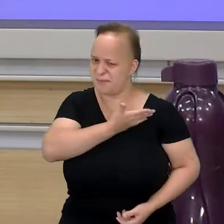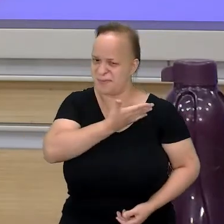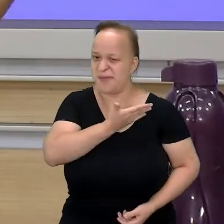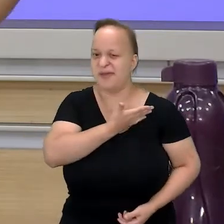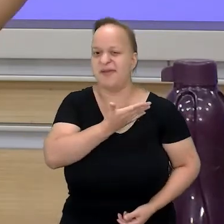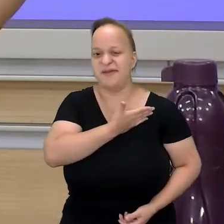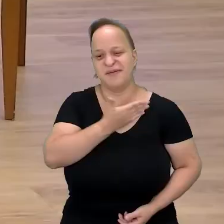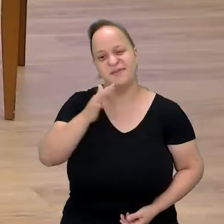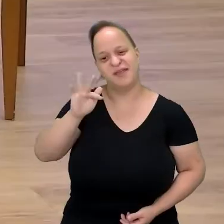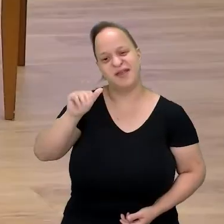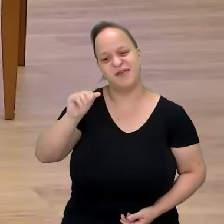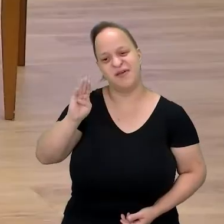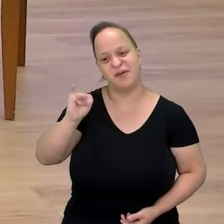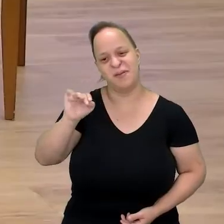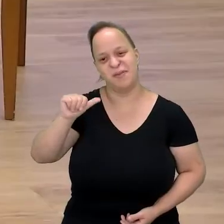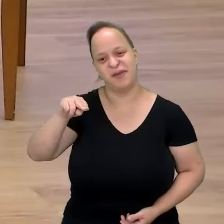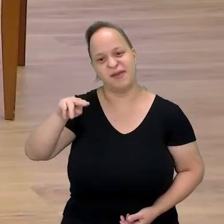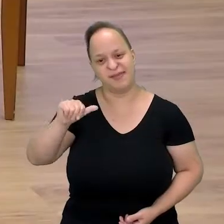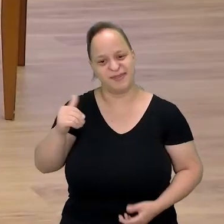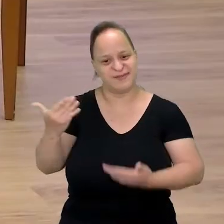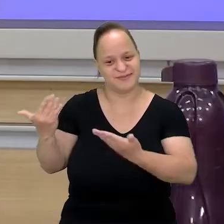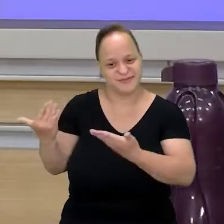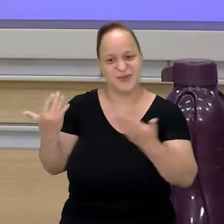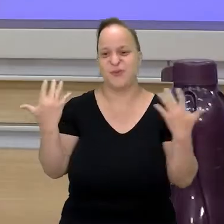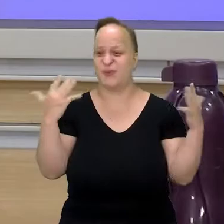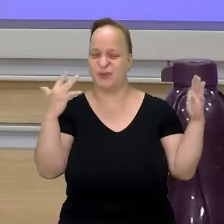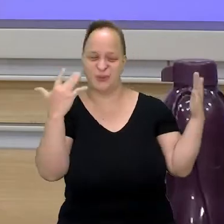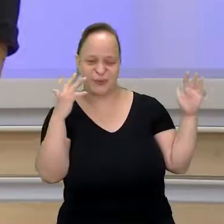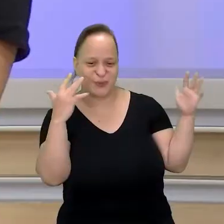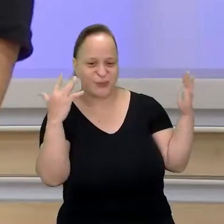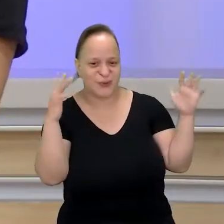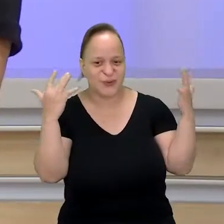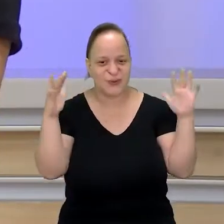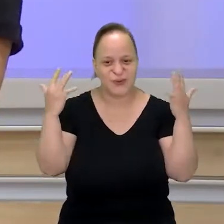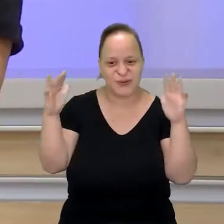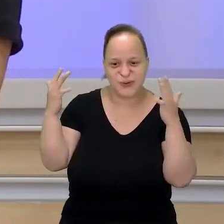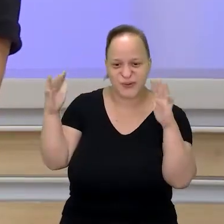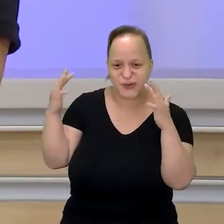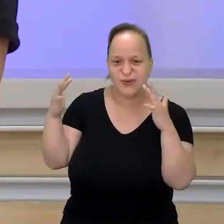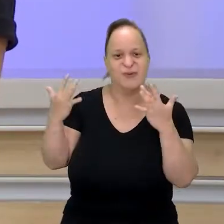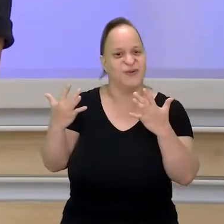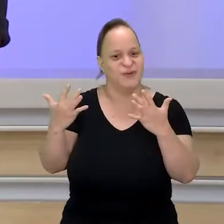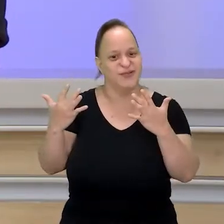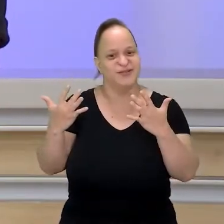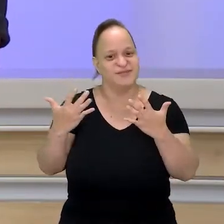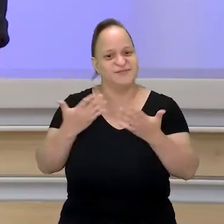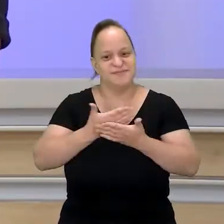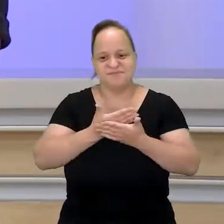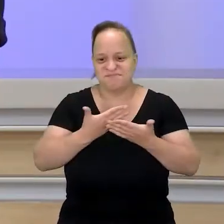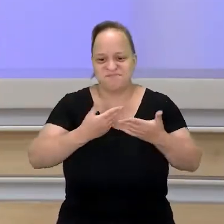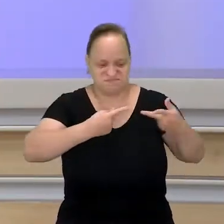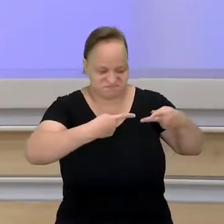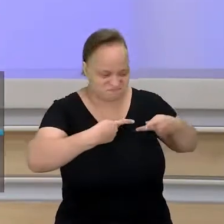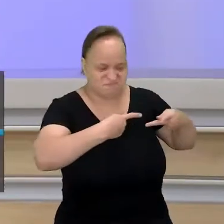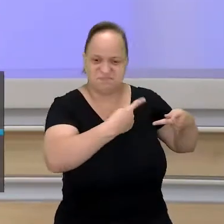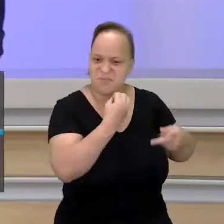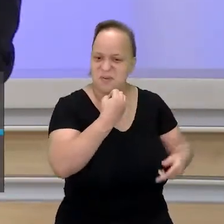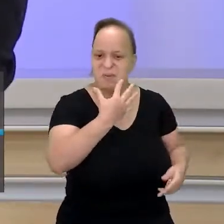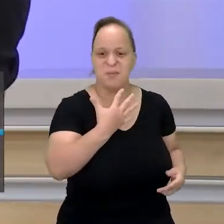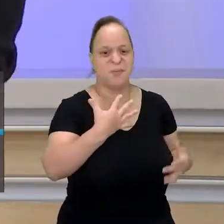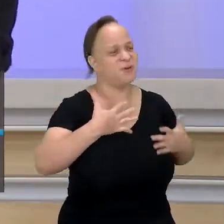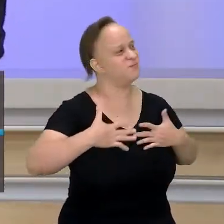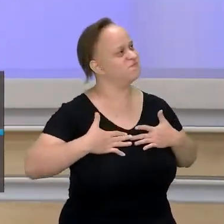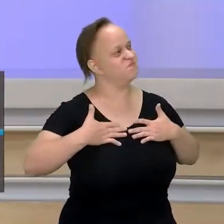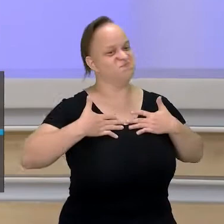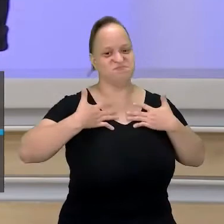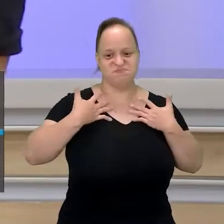certo? Fabiana! Aê, palmas! Ai, arrasou. Gosto assim, quando você é bem recepcionada, né? O dia já começa melhor.